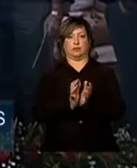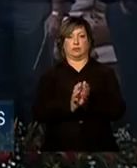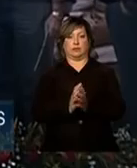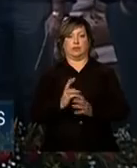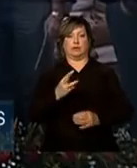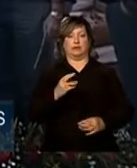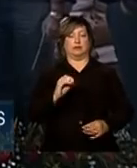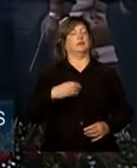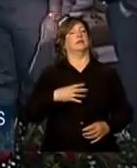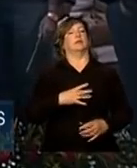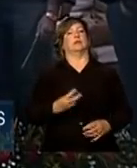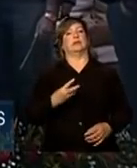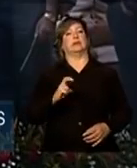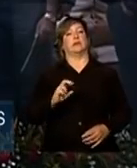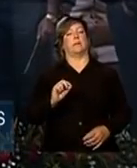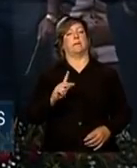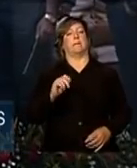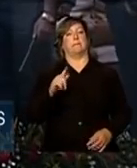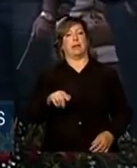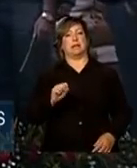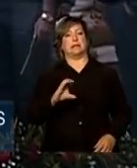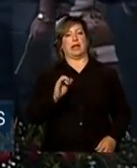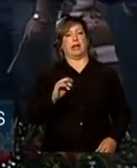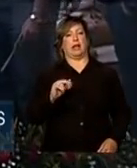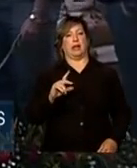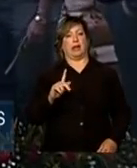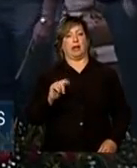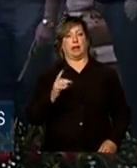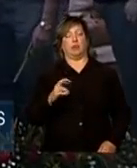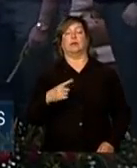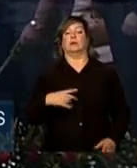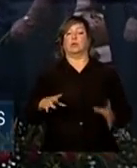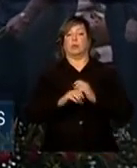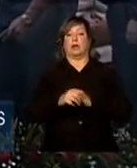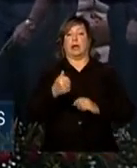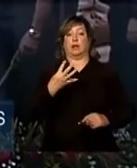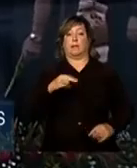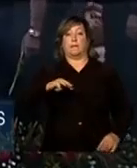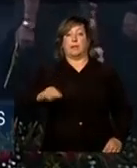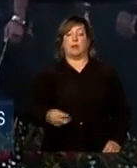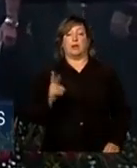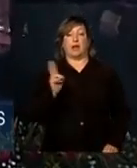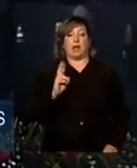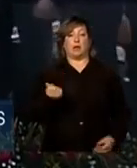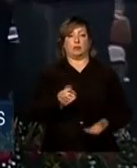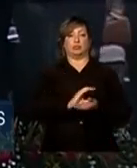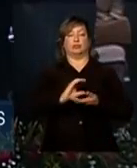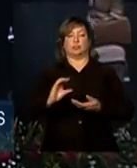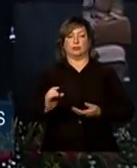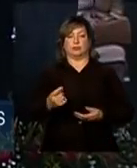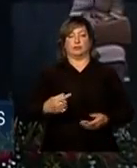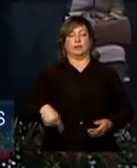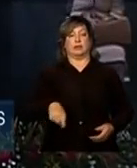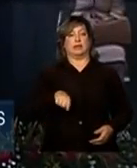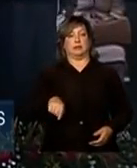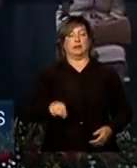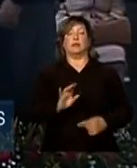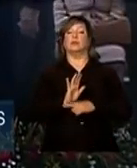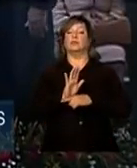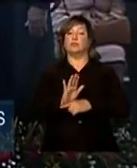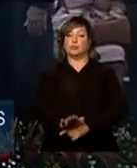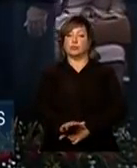a compra desses equipamentos foram investidos cerca de 14 milhões de reais. A medida vai